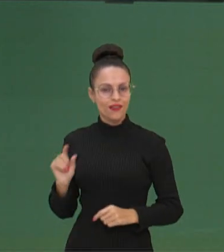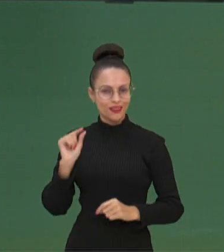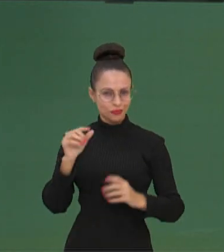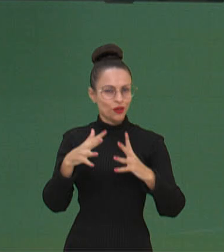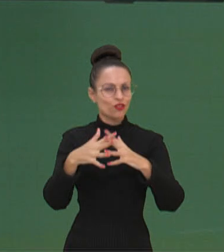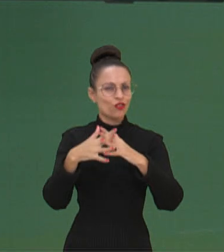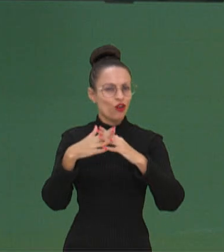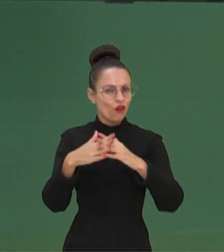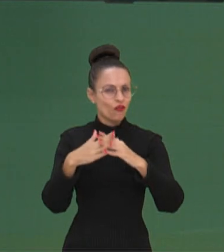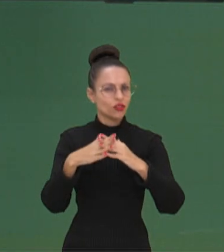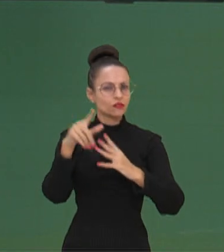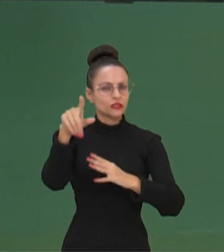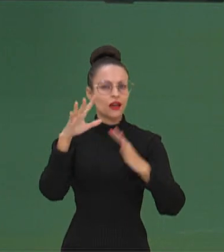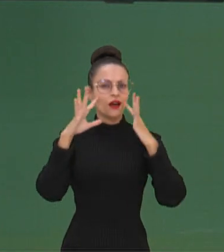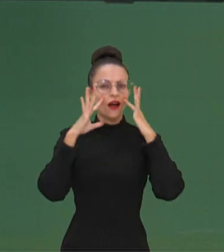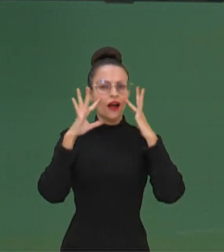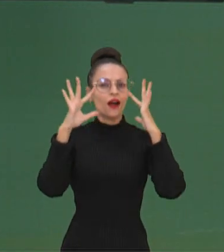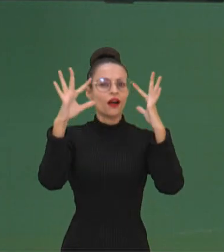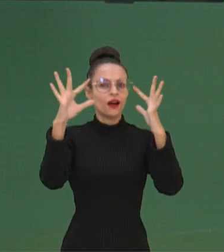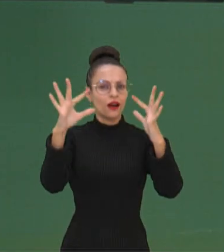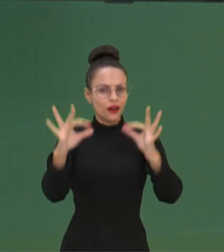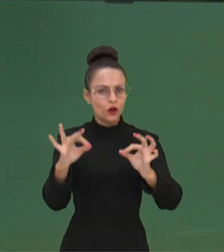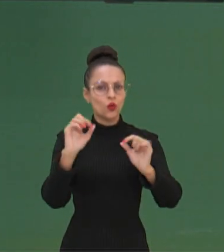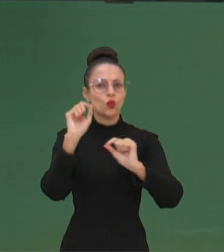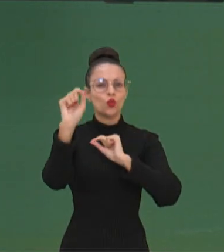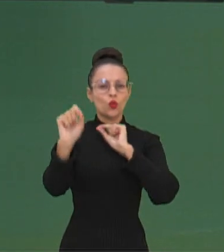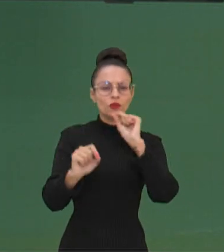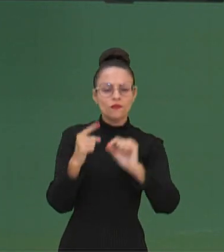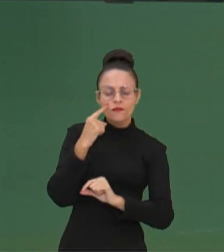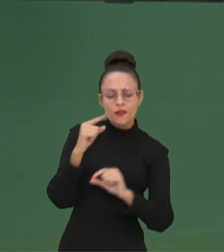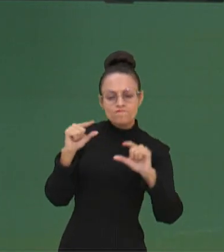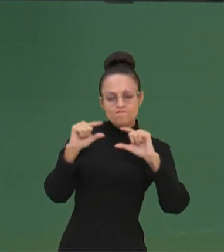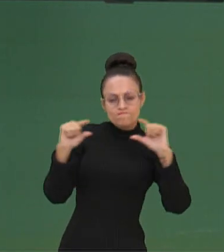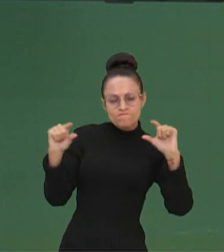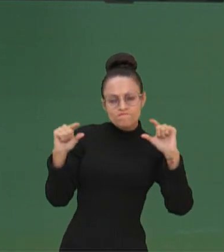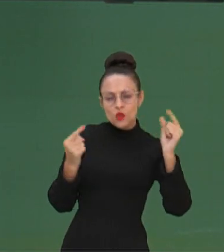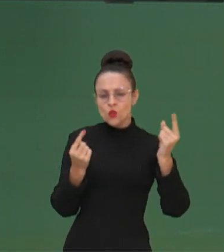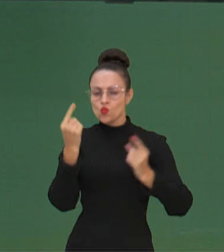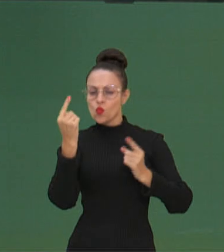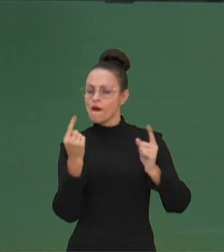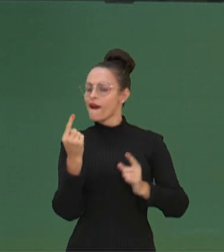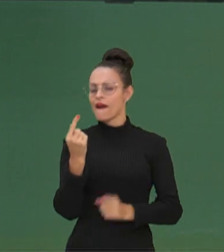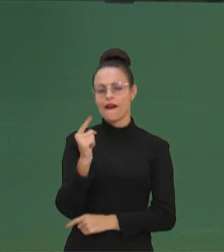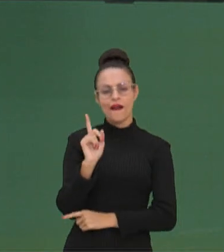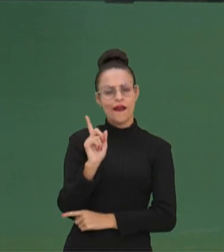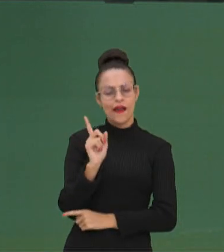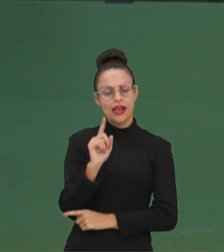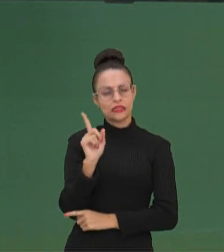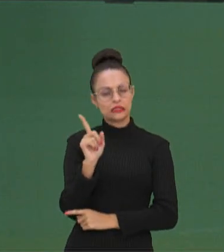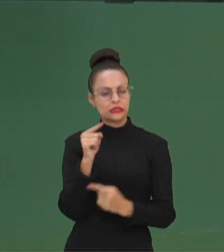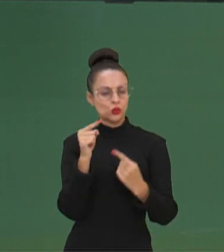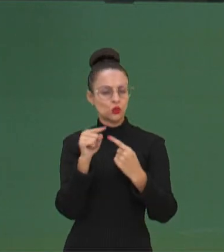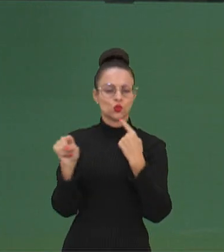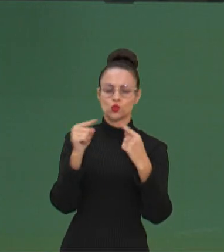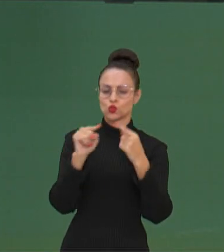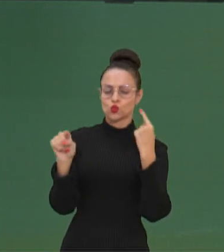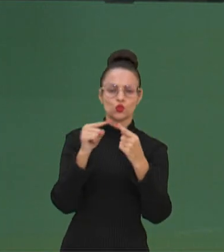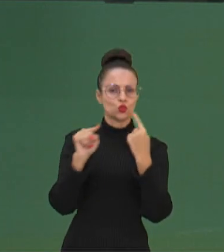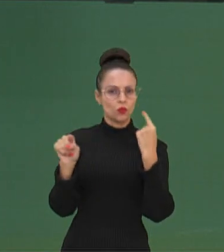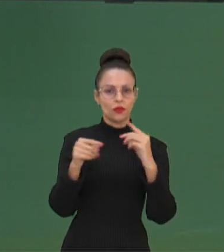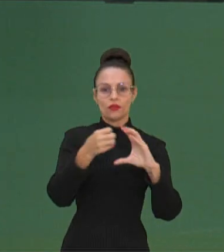fica imaginando aquele amor impossível, né? As descrições idealizadas da mulher, a